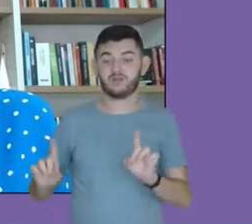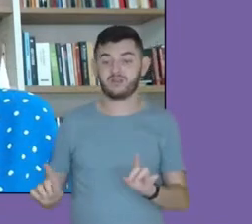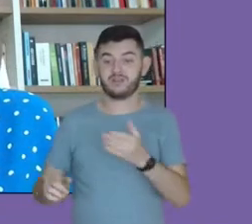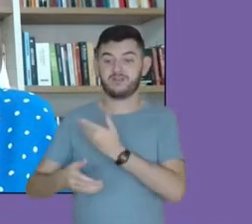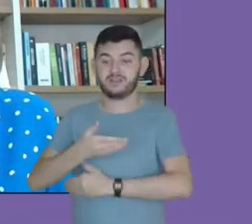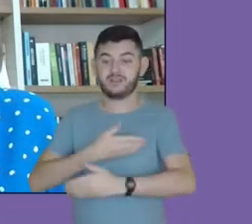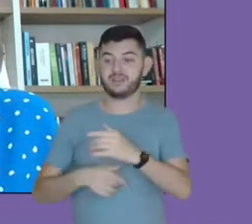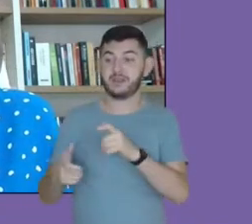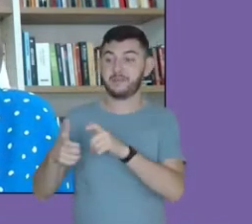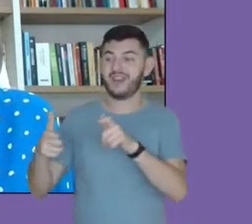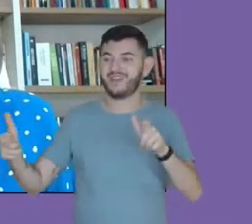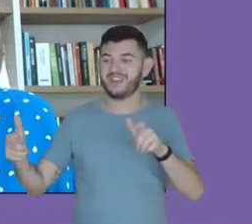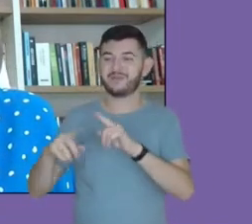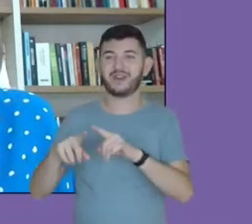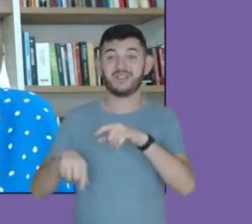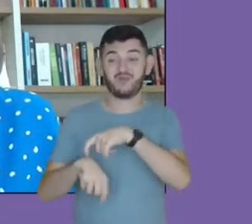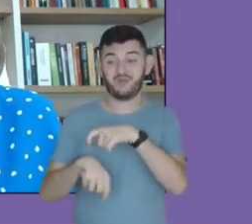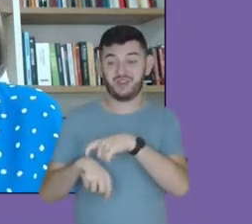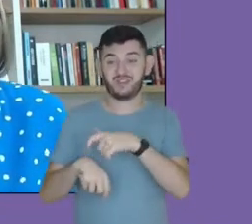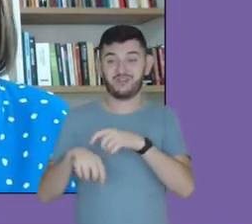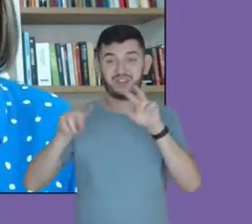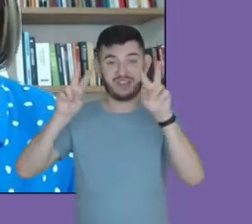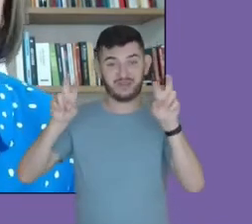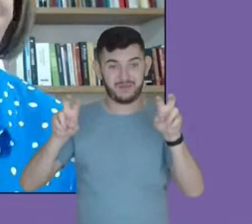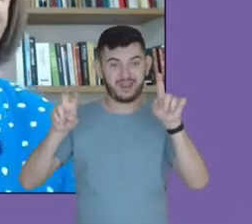exemplo, que se completa